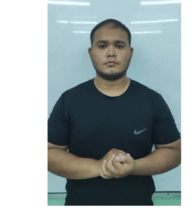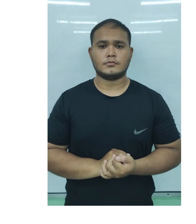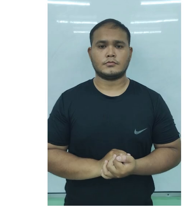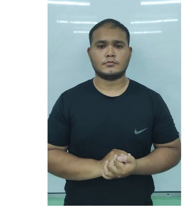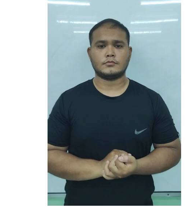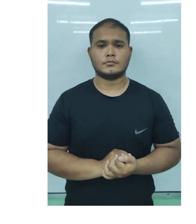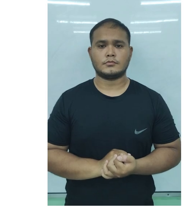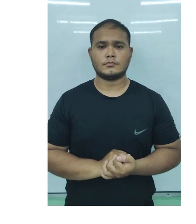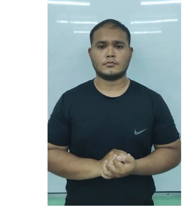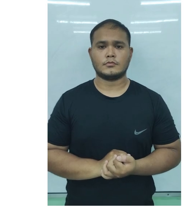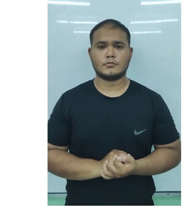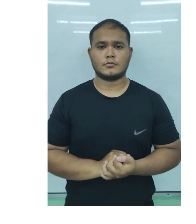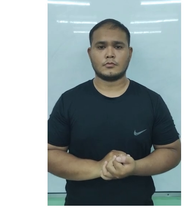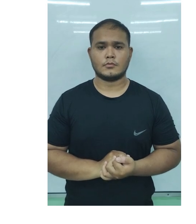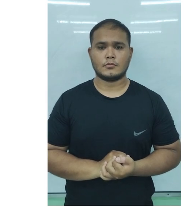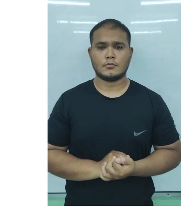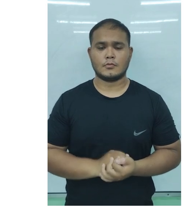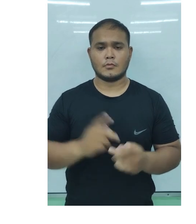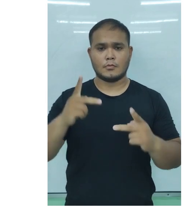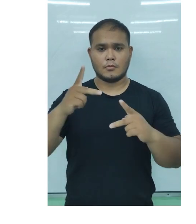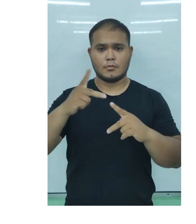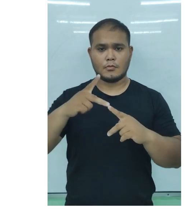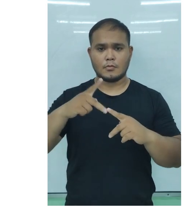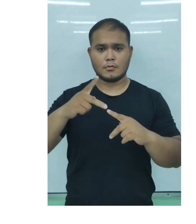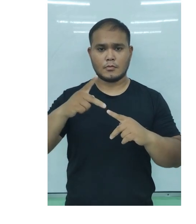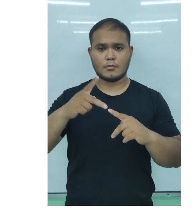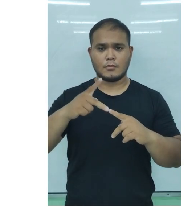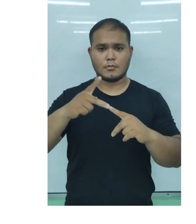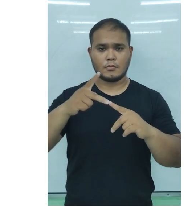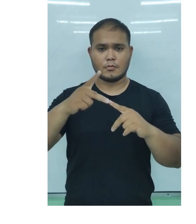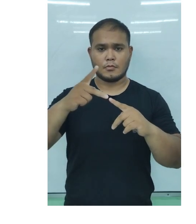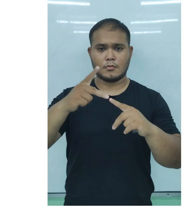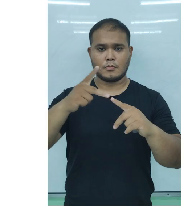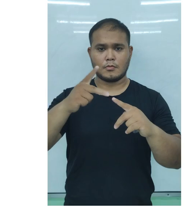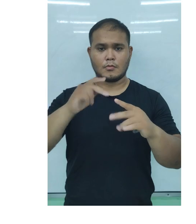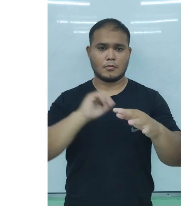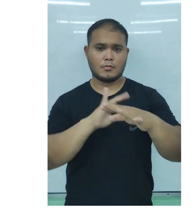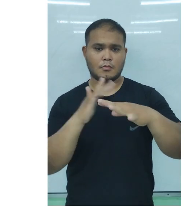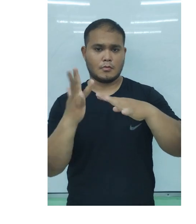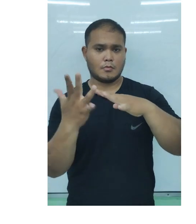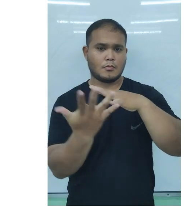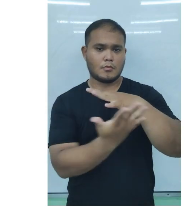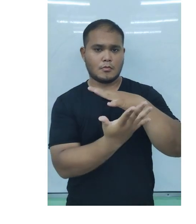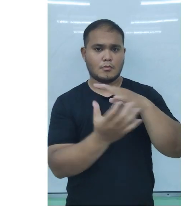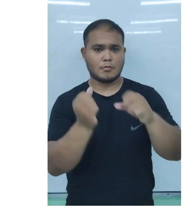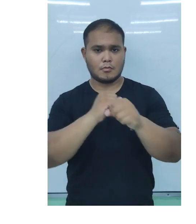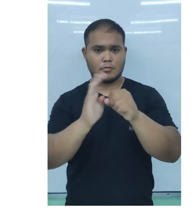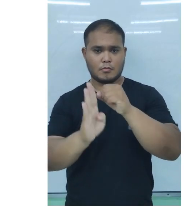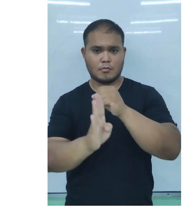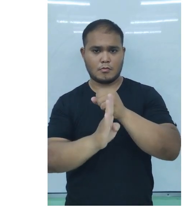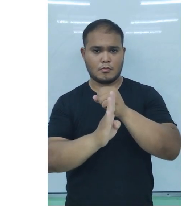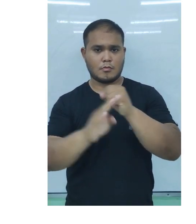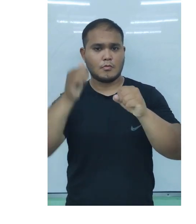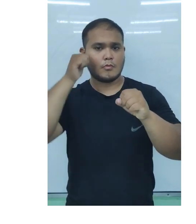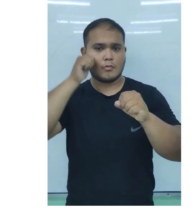é substantivo feminino ablativo singular. Então, o